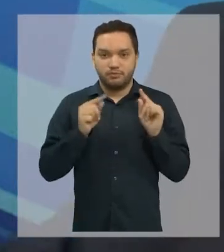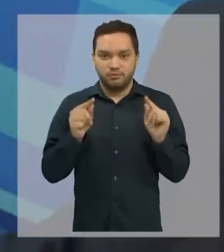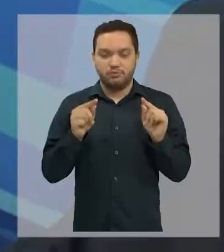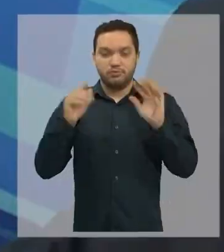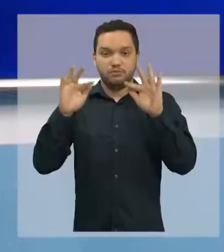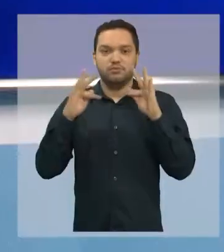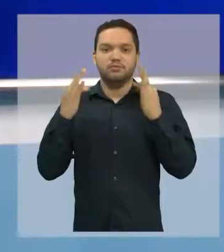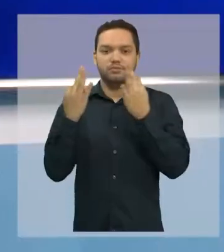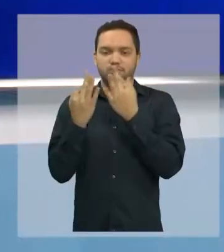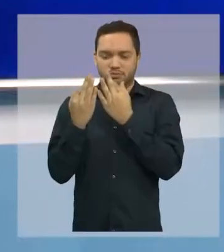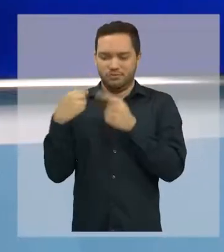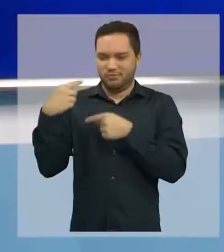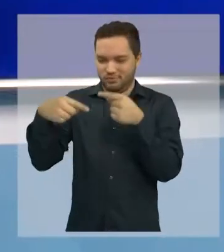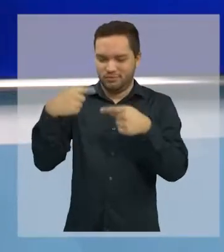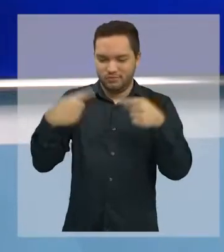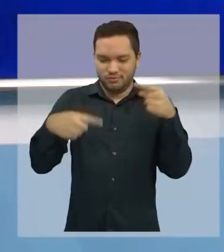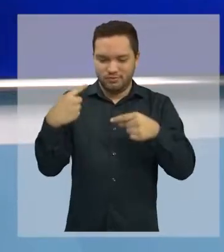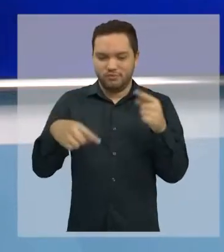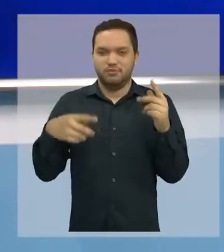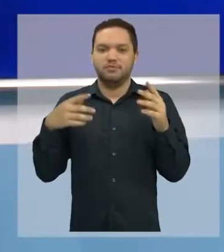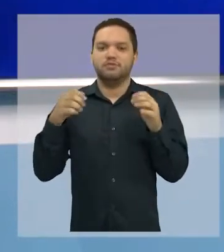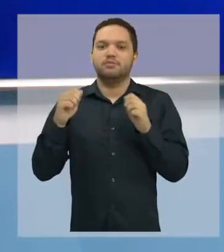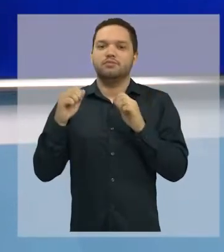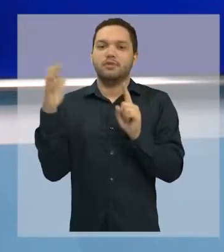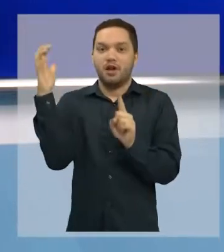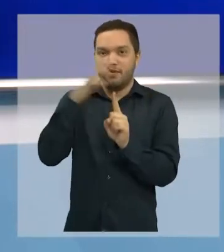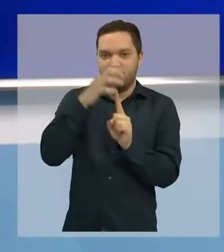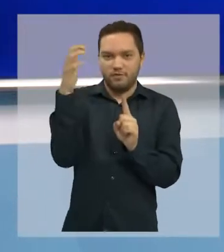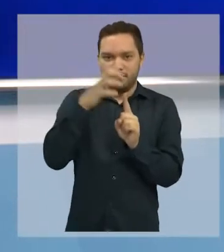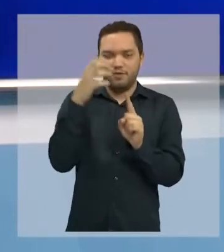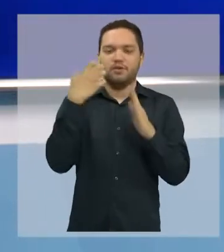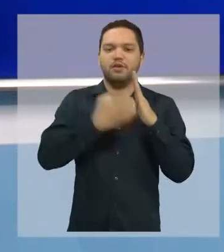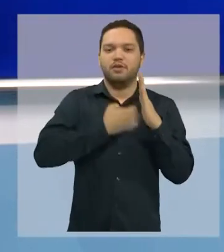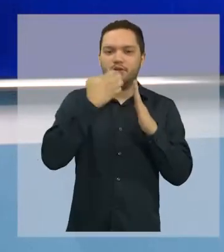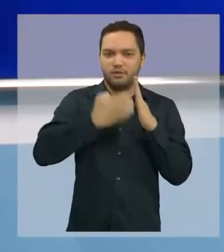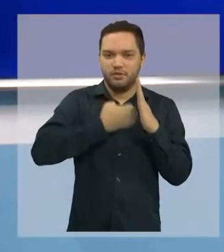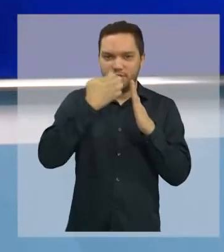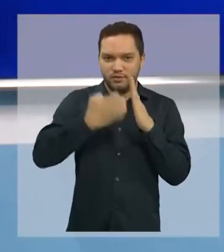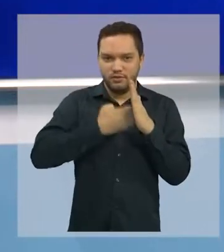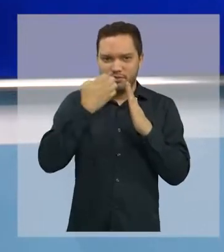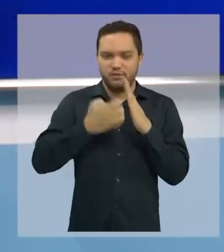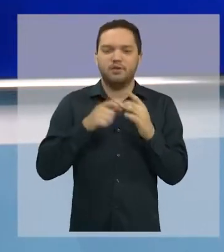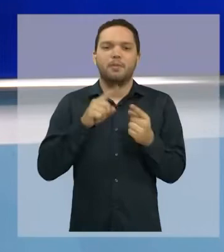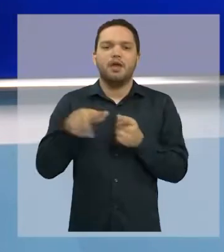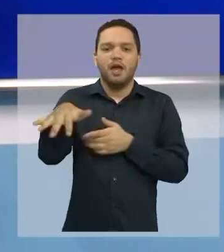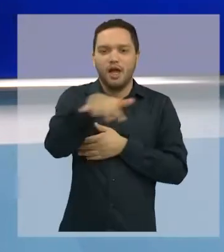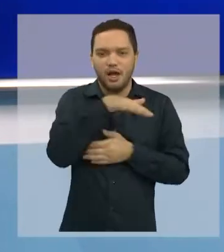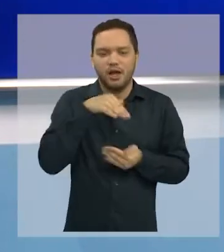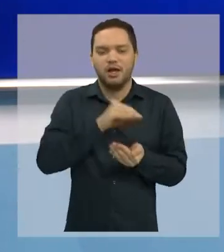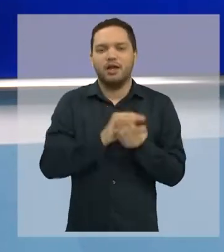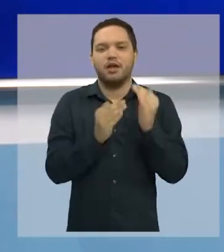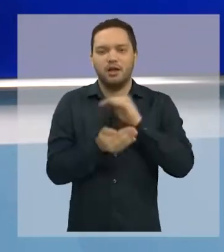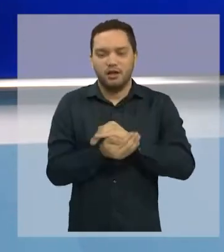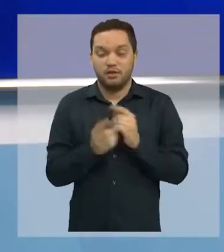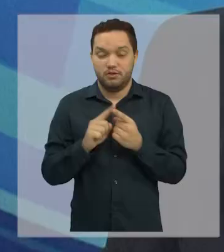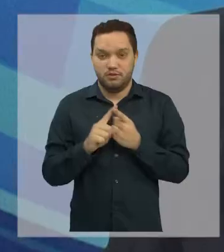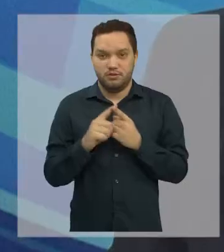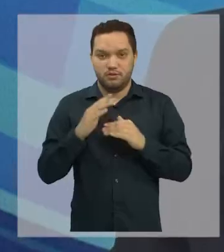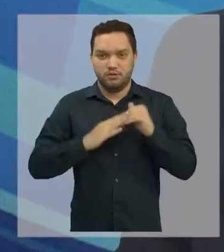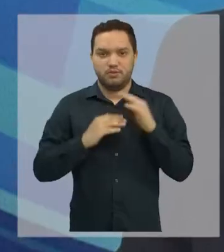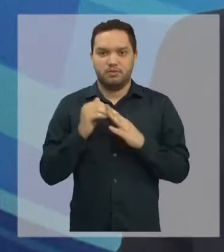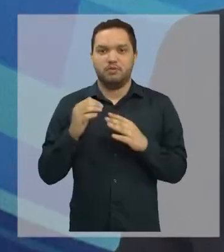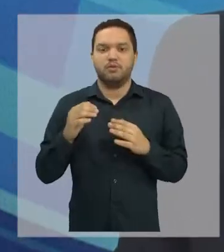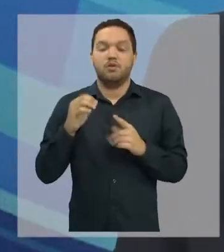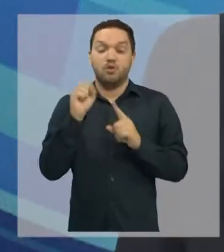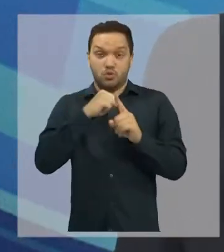a oligarquia existente na política, ela se reproduz no setor privado, seja ele artístico? Tem um sociólogo